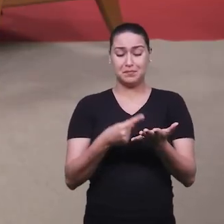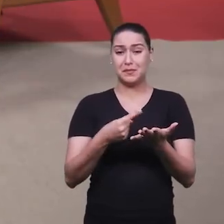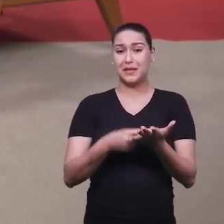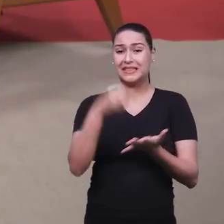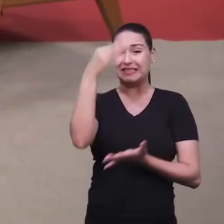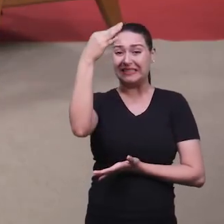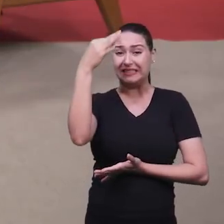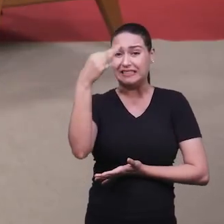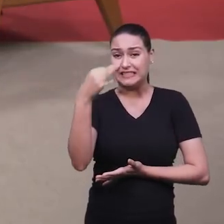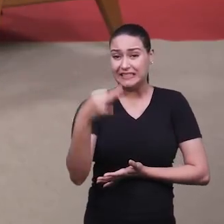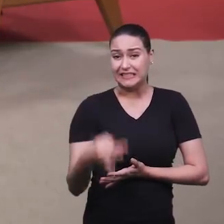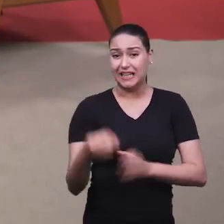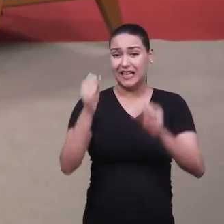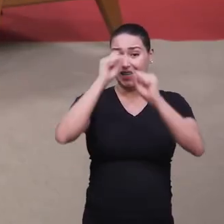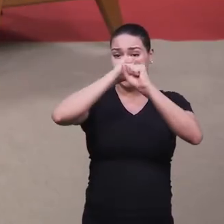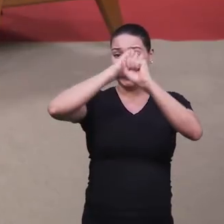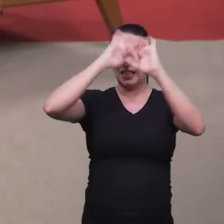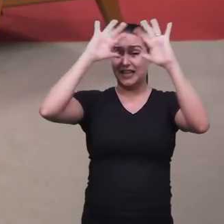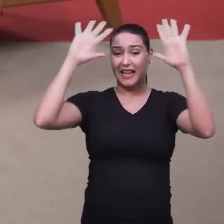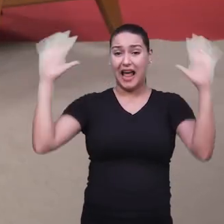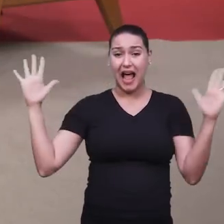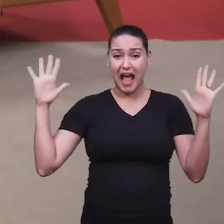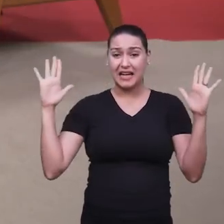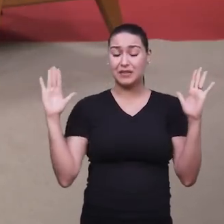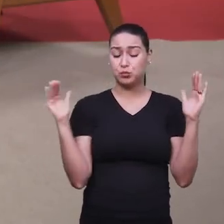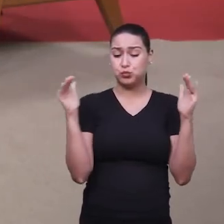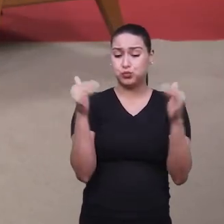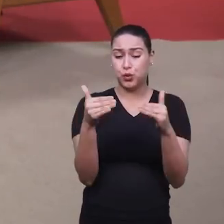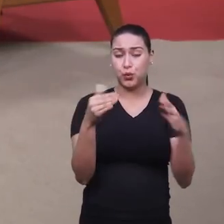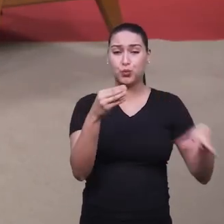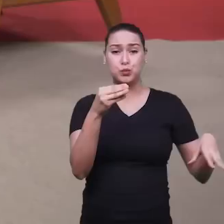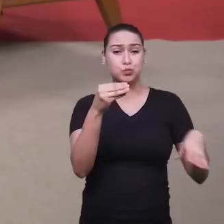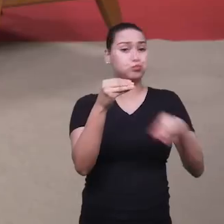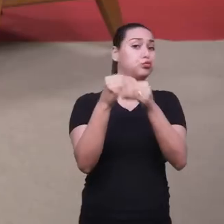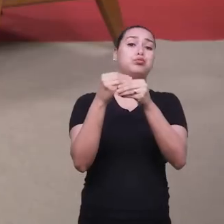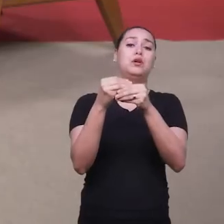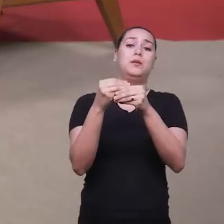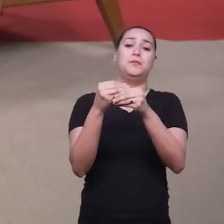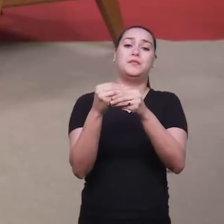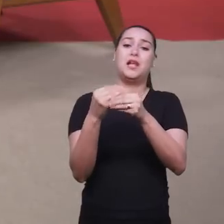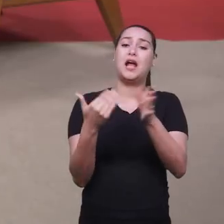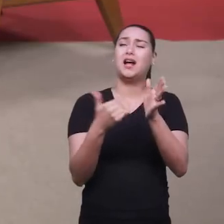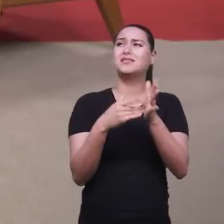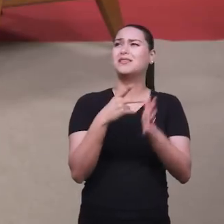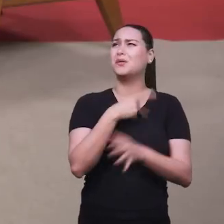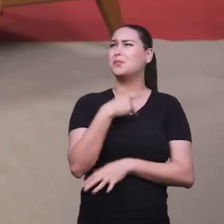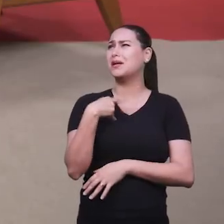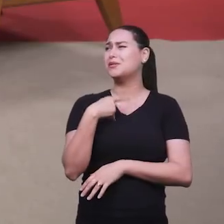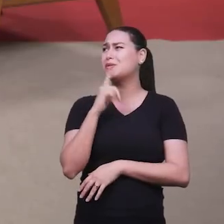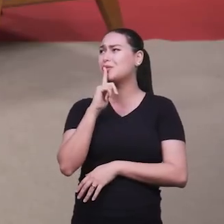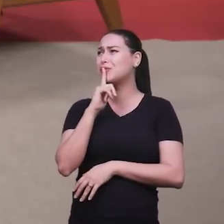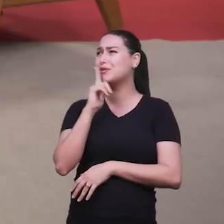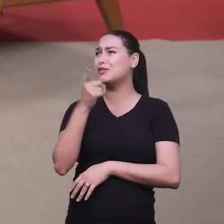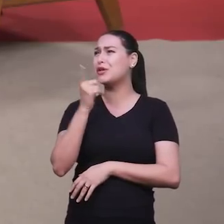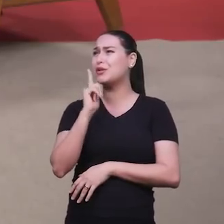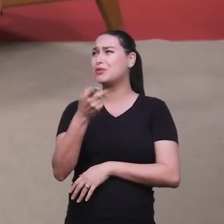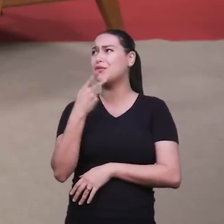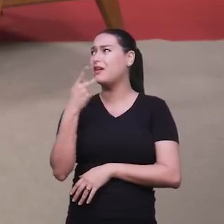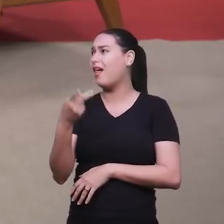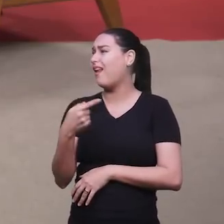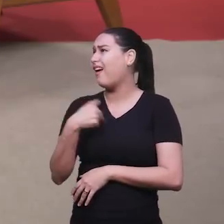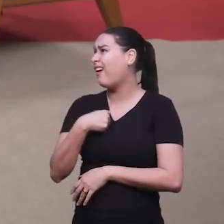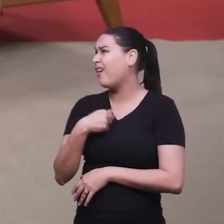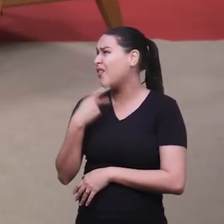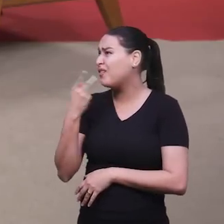as respostas enviadas pelos irmãos são precisas, são claras, são diretas. Amém. Né? Às vezes até